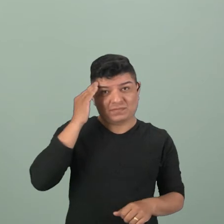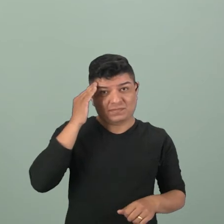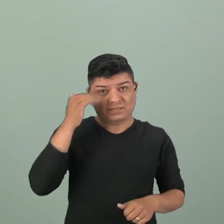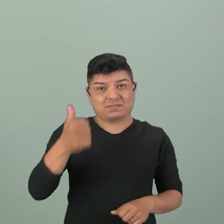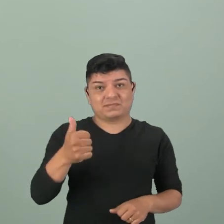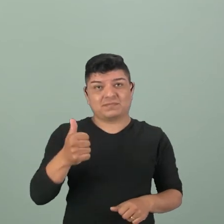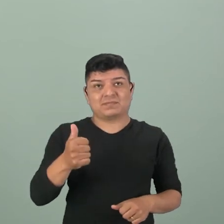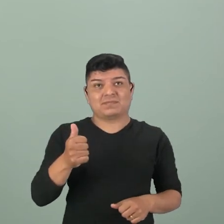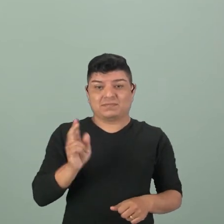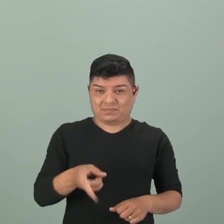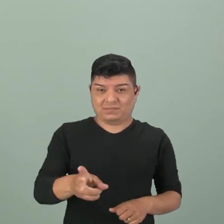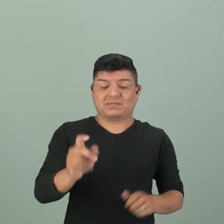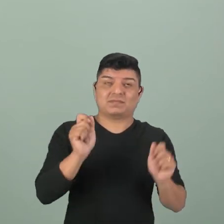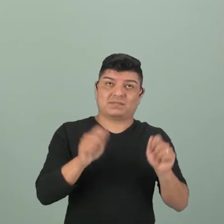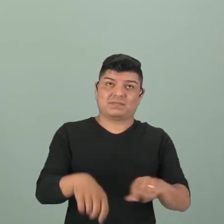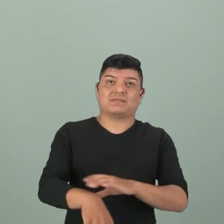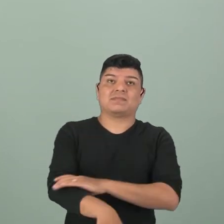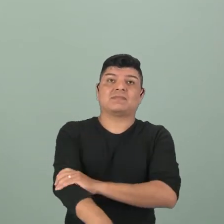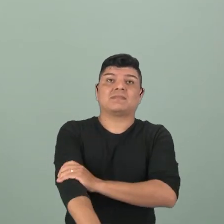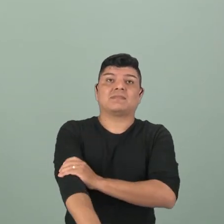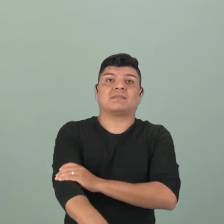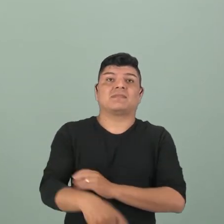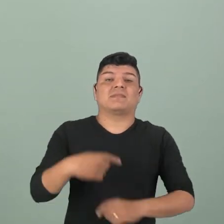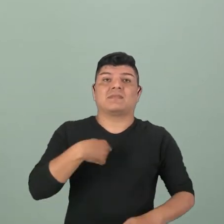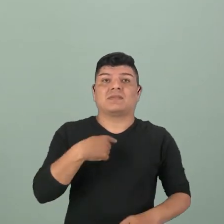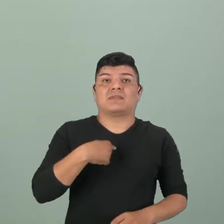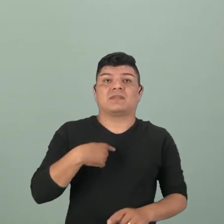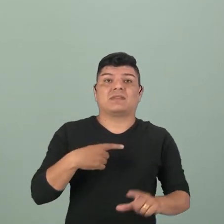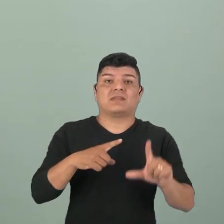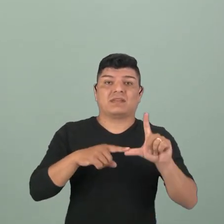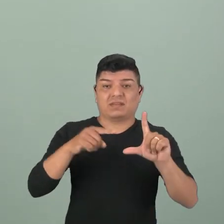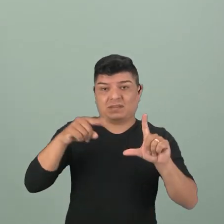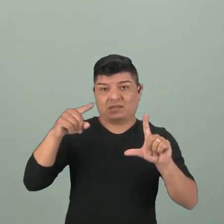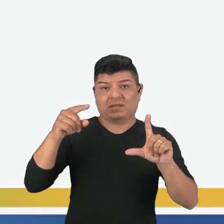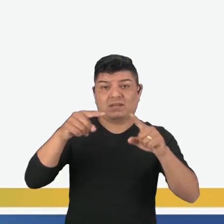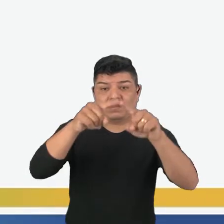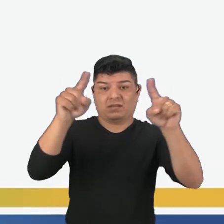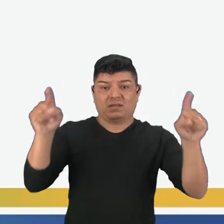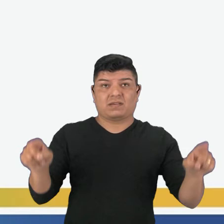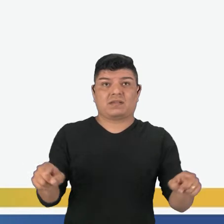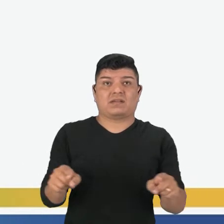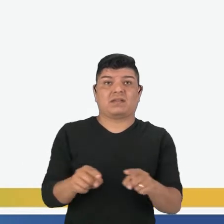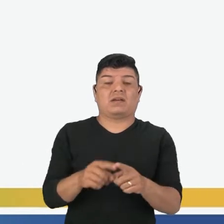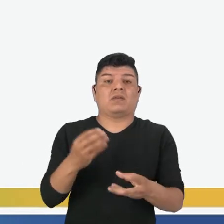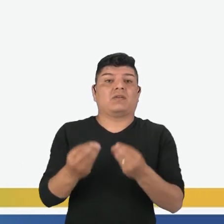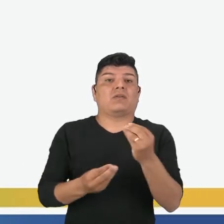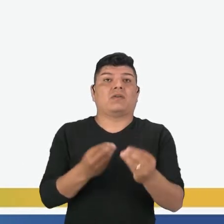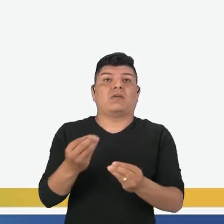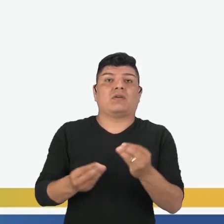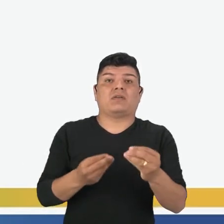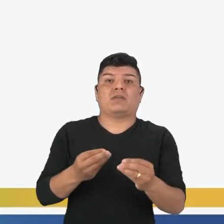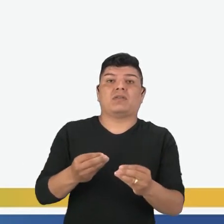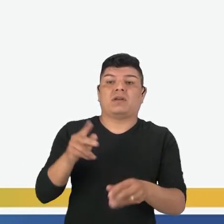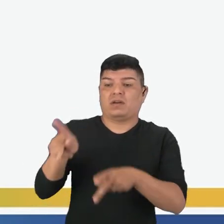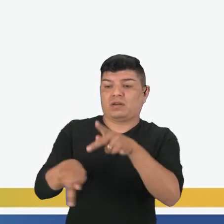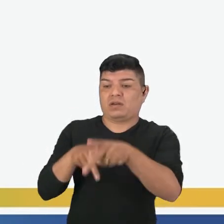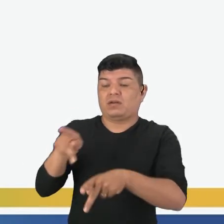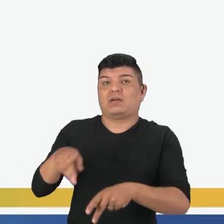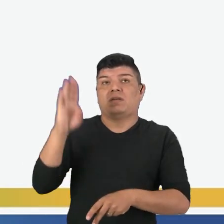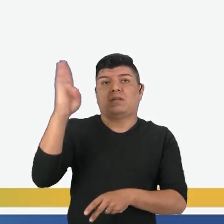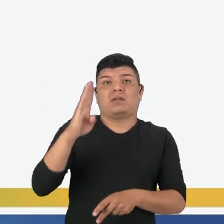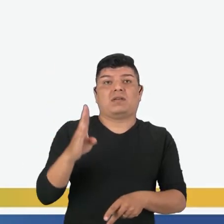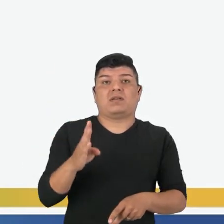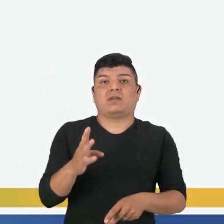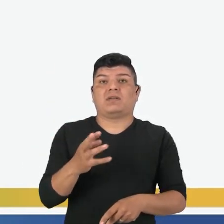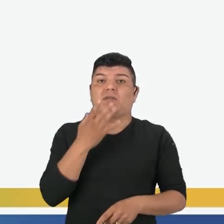Entendeu? Podemos prosseguir? Eu trouxe também esse gráfico aí para você entender como está a população brasileira pela questão da